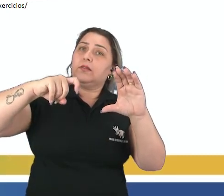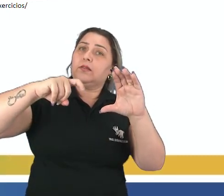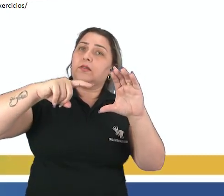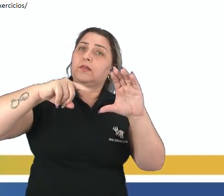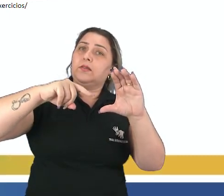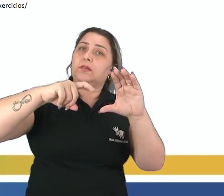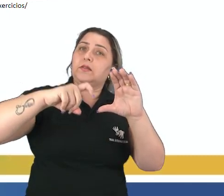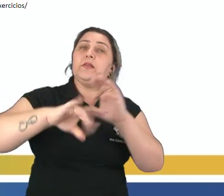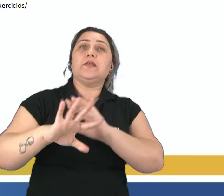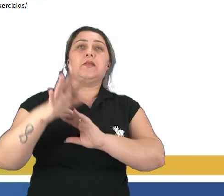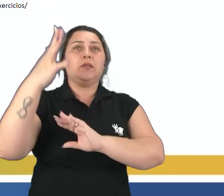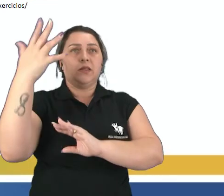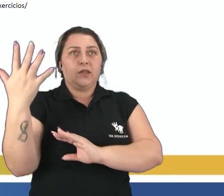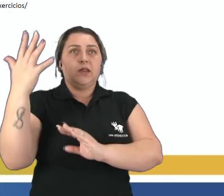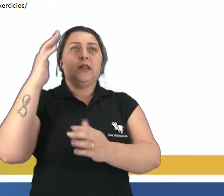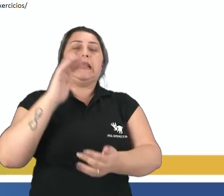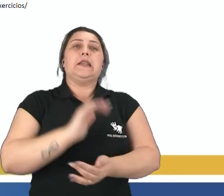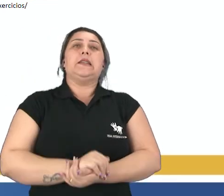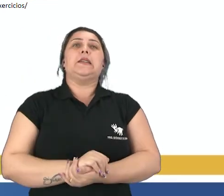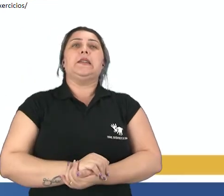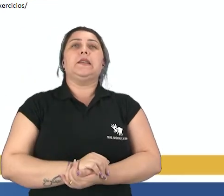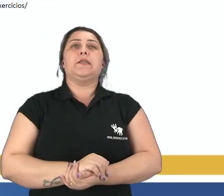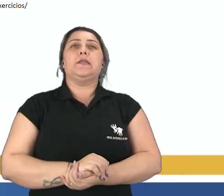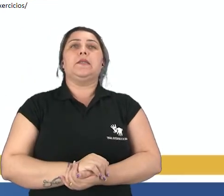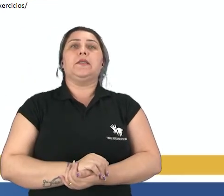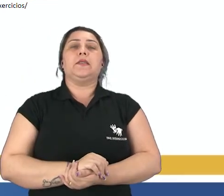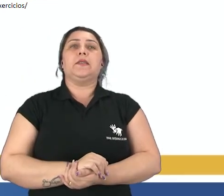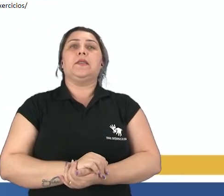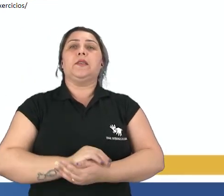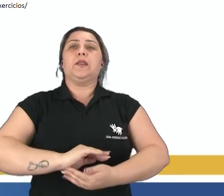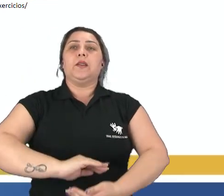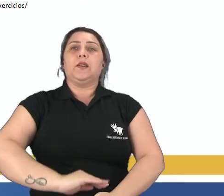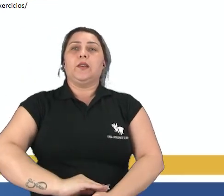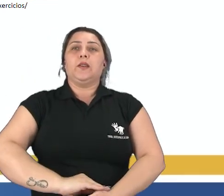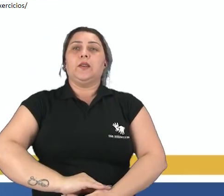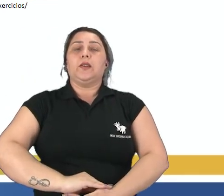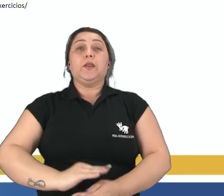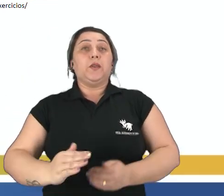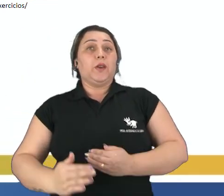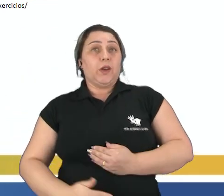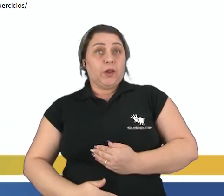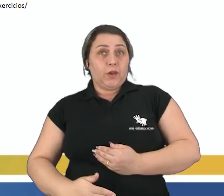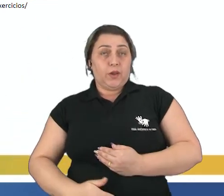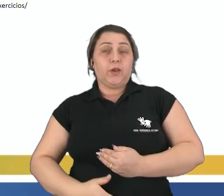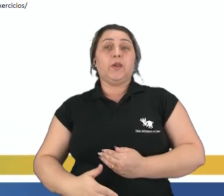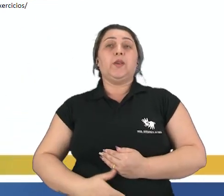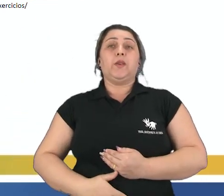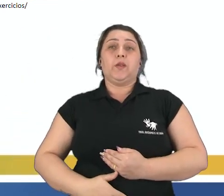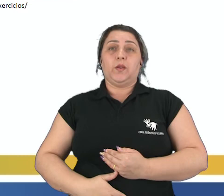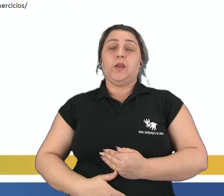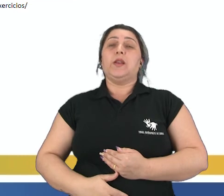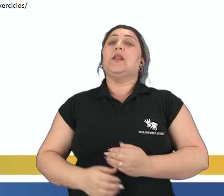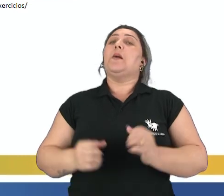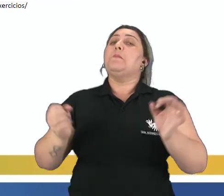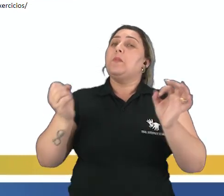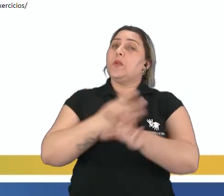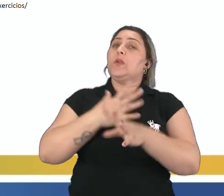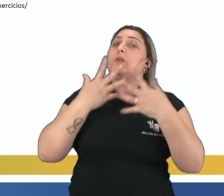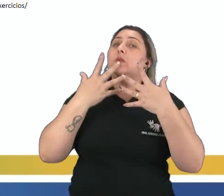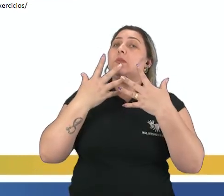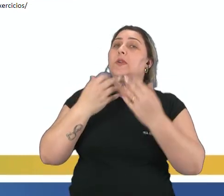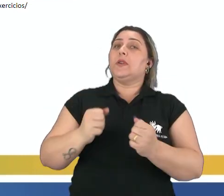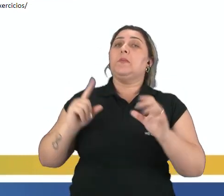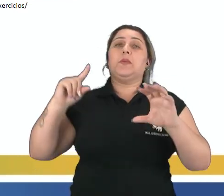quando o processo aí tem o seu sucesso, quando o endométrio não é descartado. Ao contrário do processo inverso,